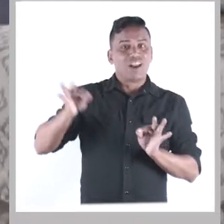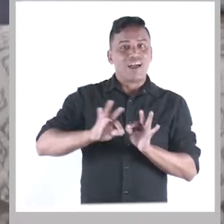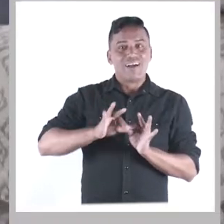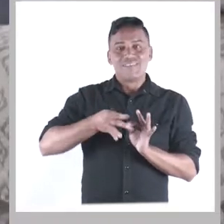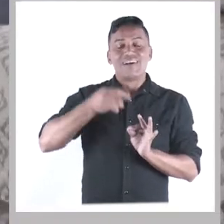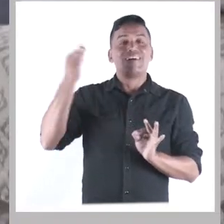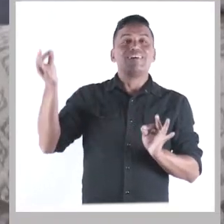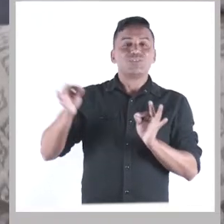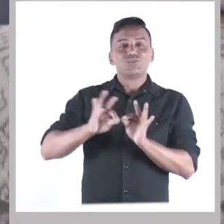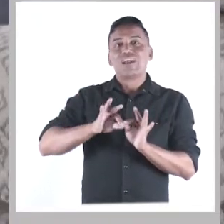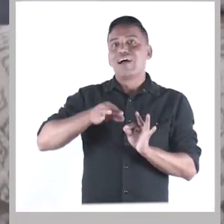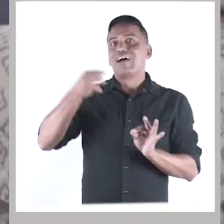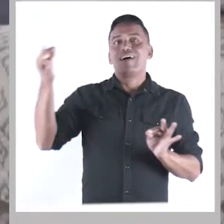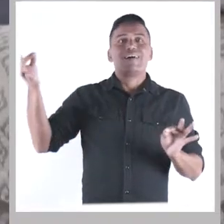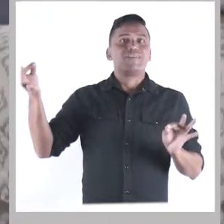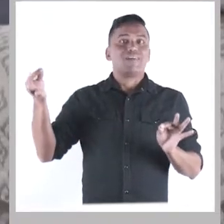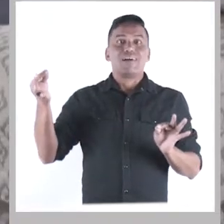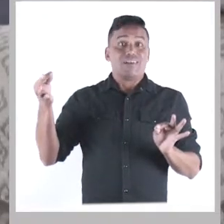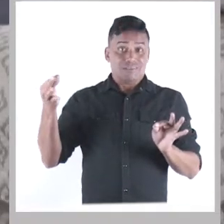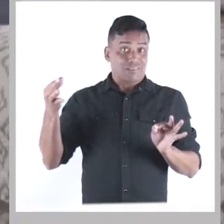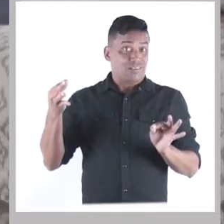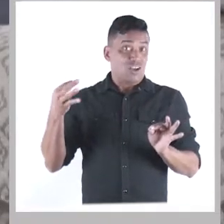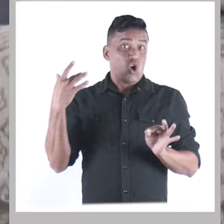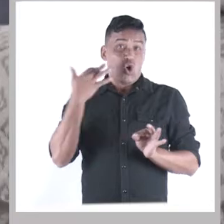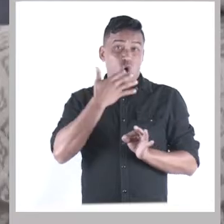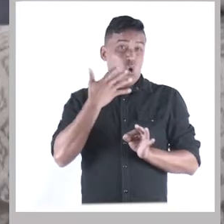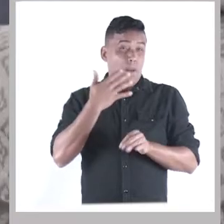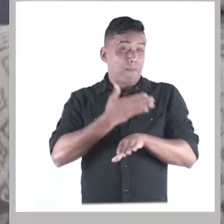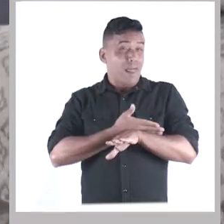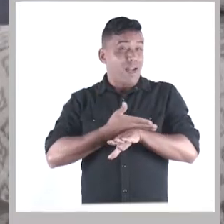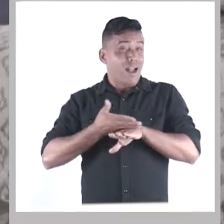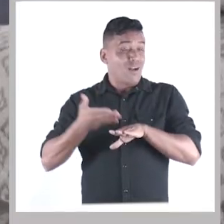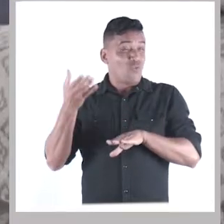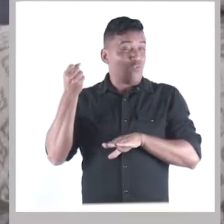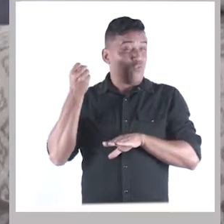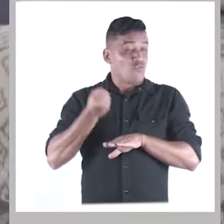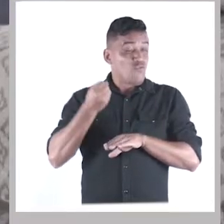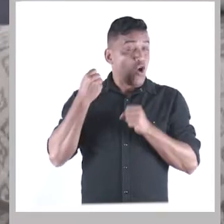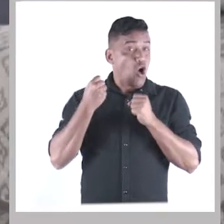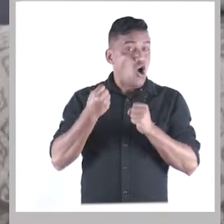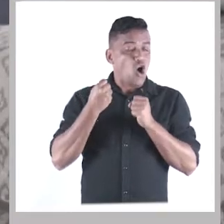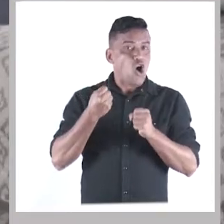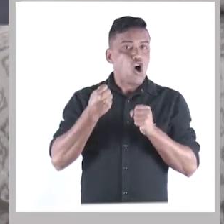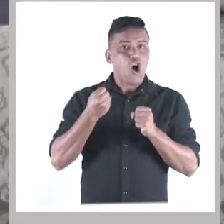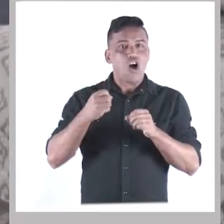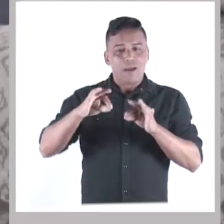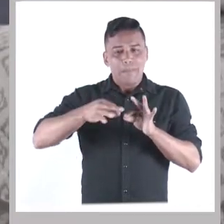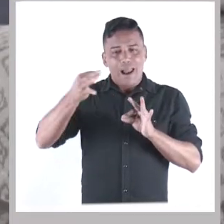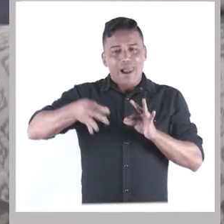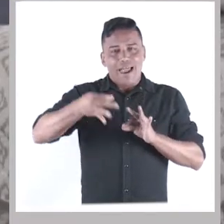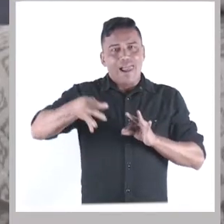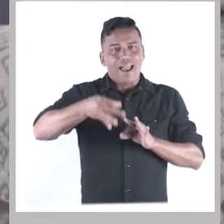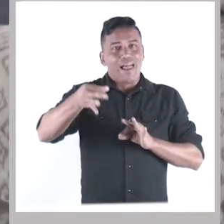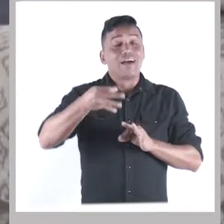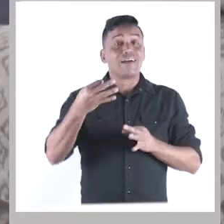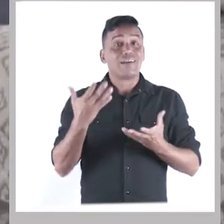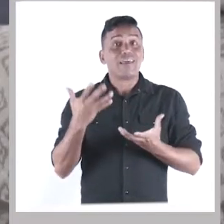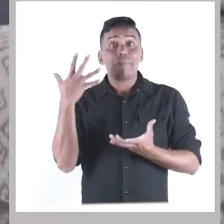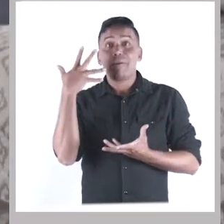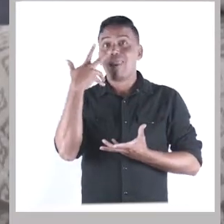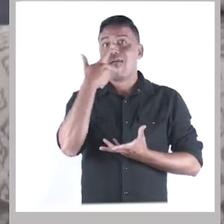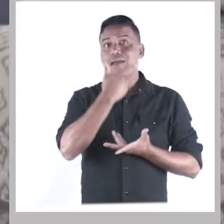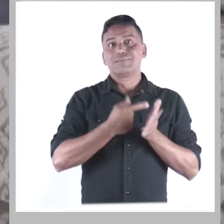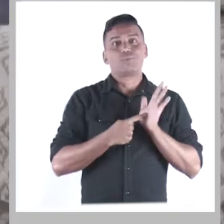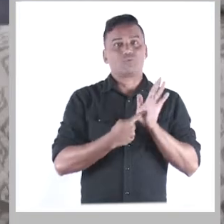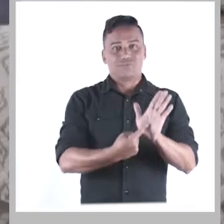né? Fazia coxa de saco, né? De linhagem, alvejado, e bordava, né? Ou seja, tinha